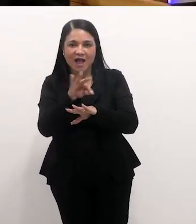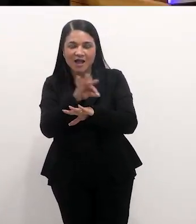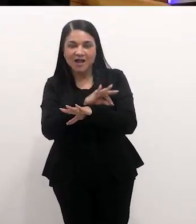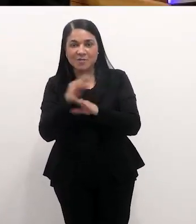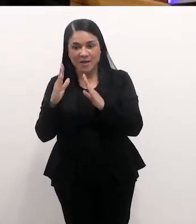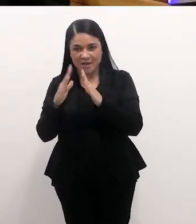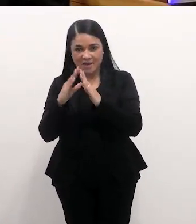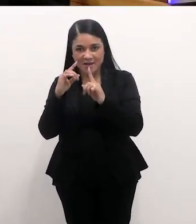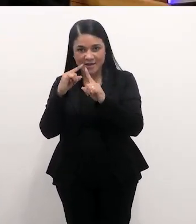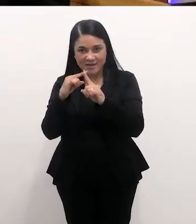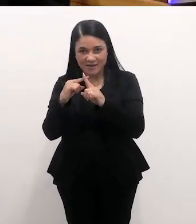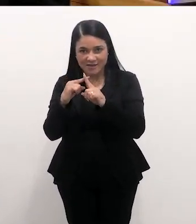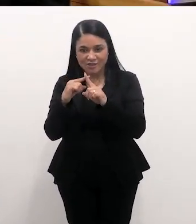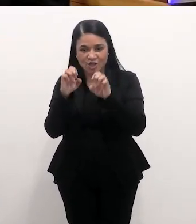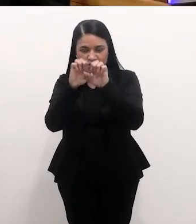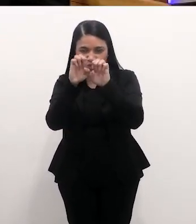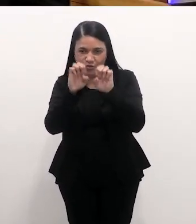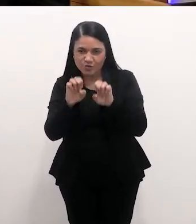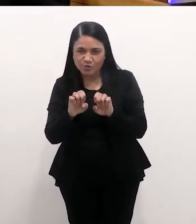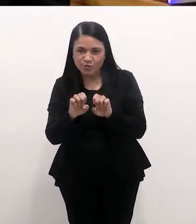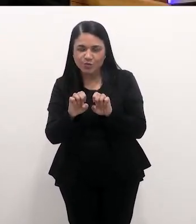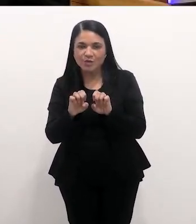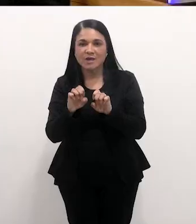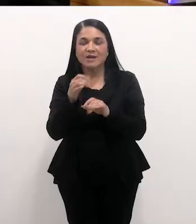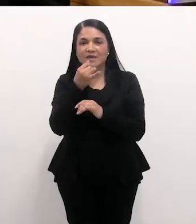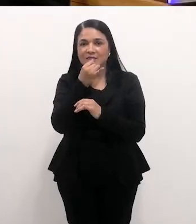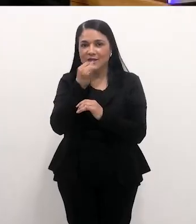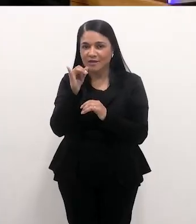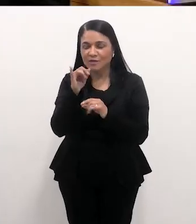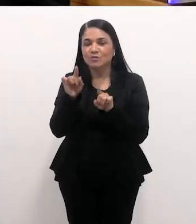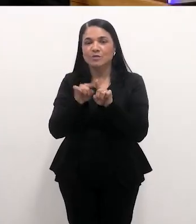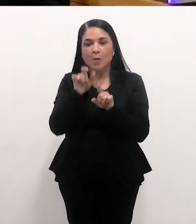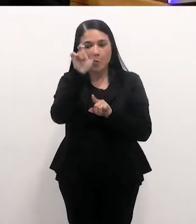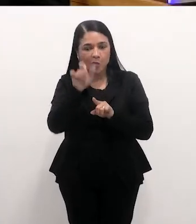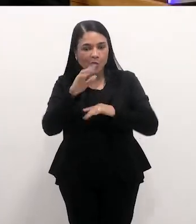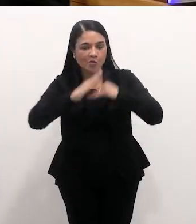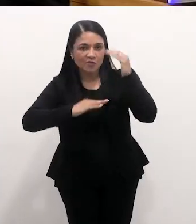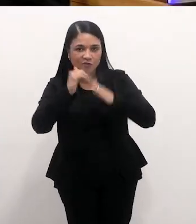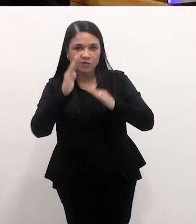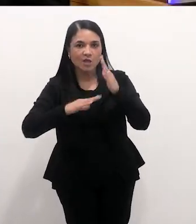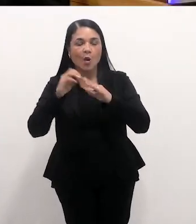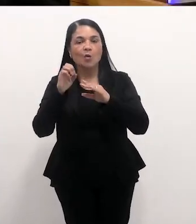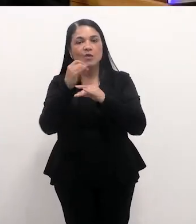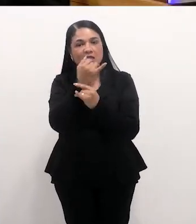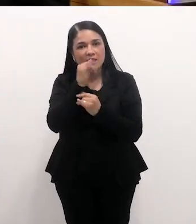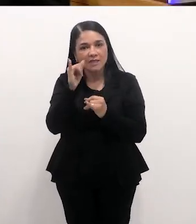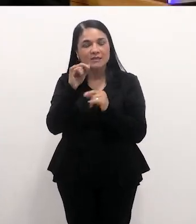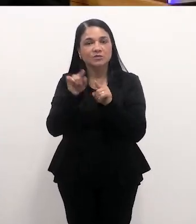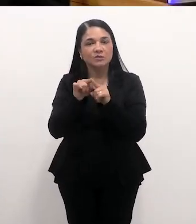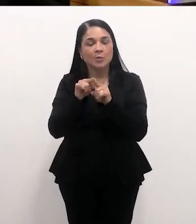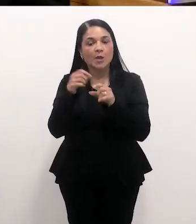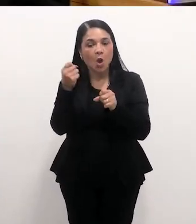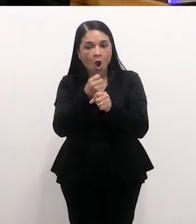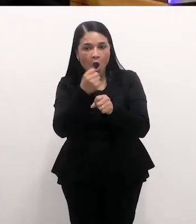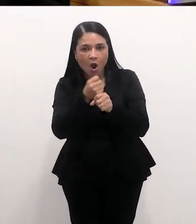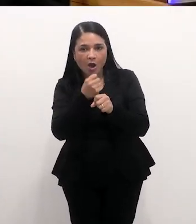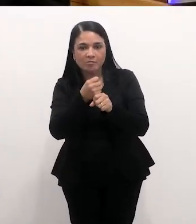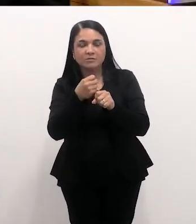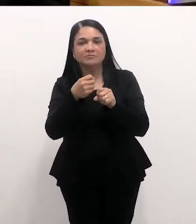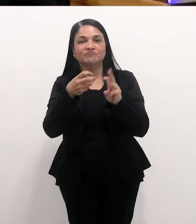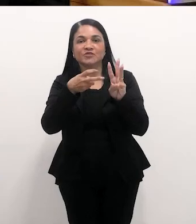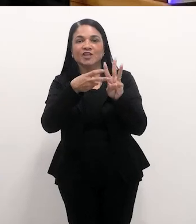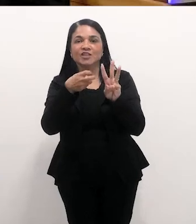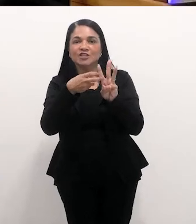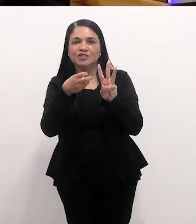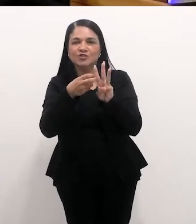então vejamos, é uma igreja com toda a estrutura, os arquétipos italianos, o arquiteto é italiano e a mão de obra feita por